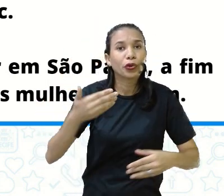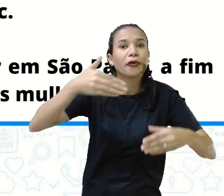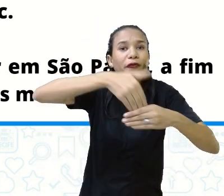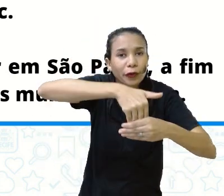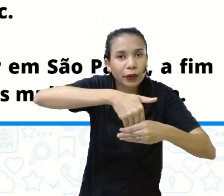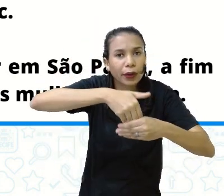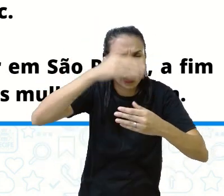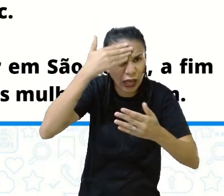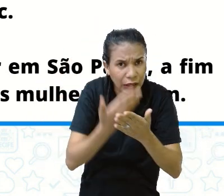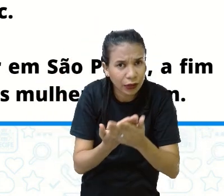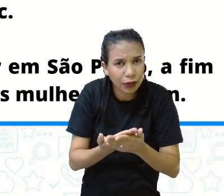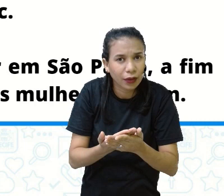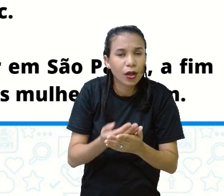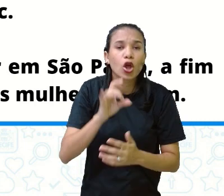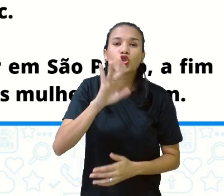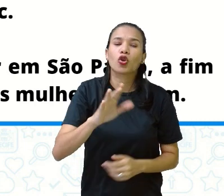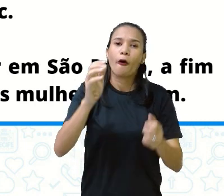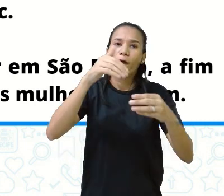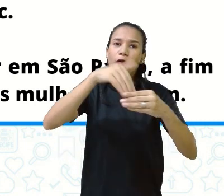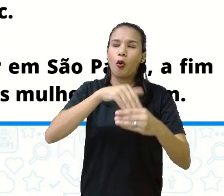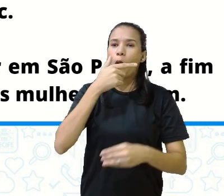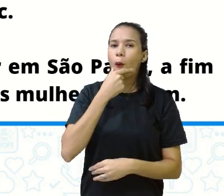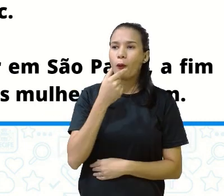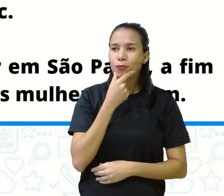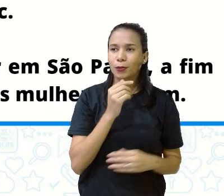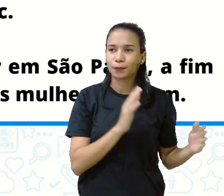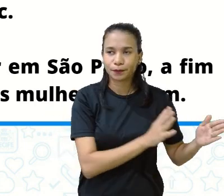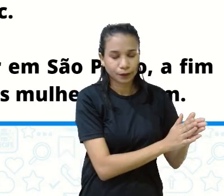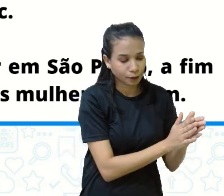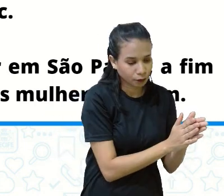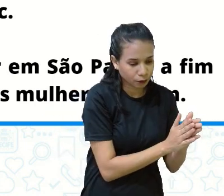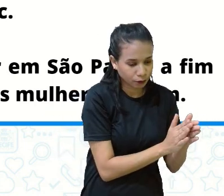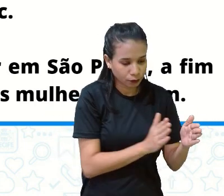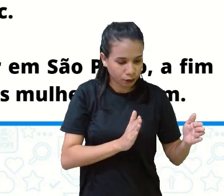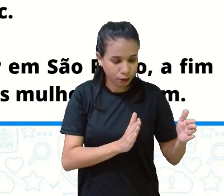votar. Acredita? Só quem votavam eram os homens.